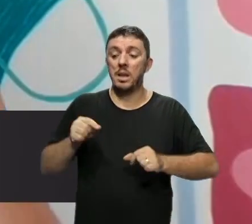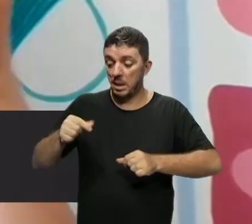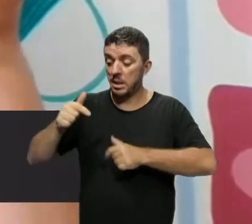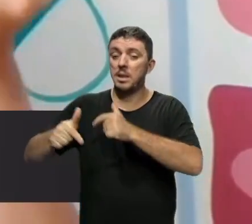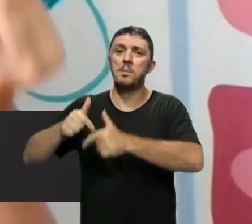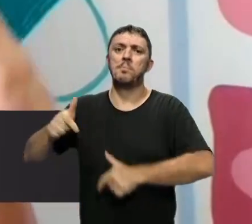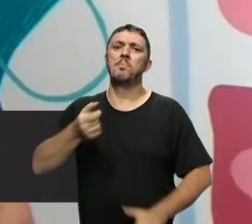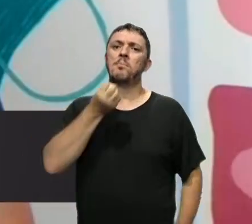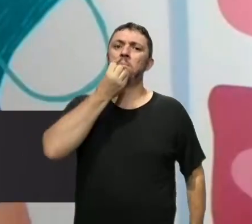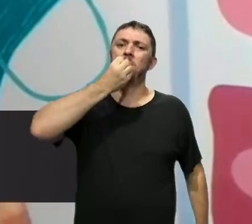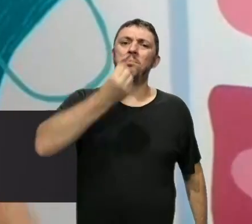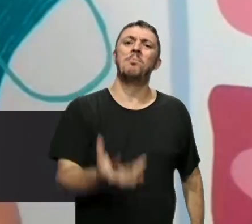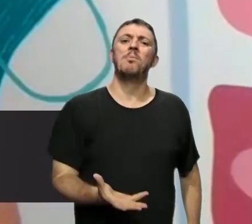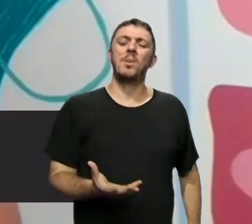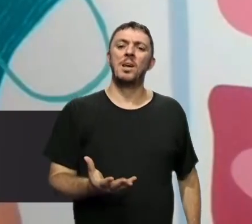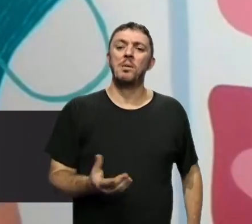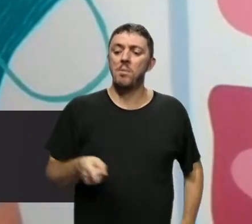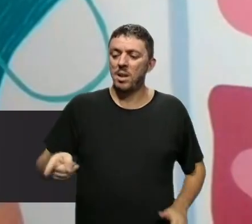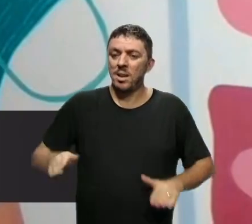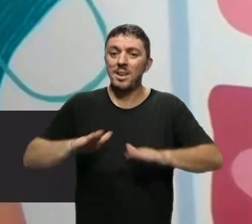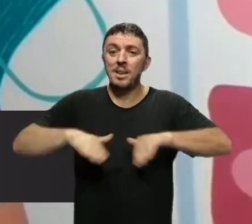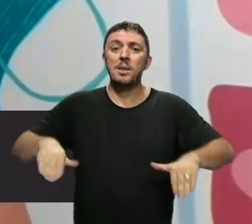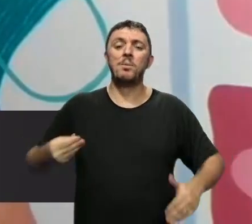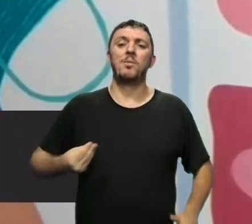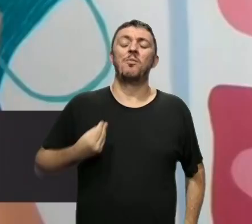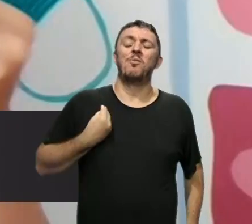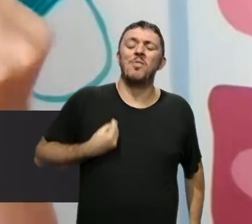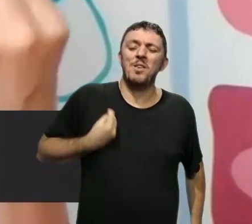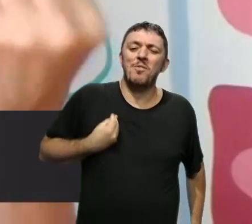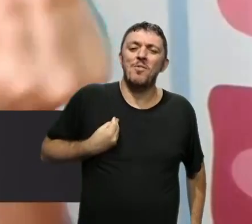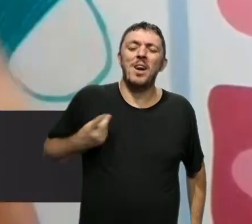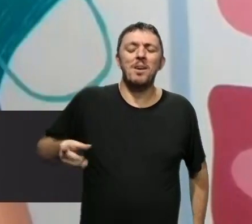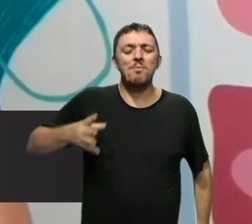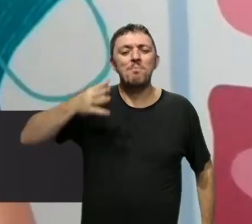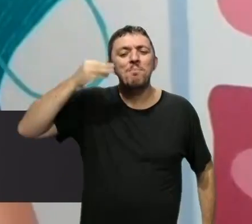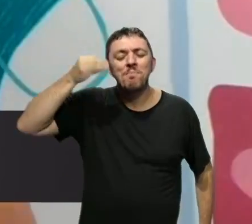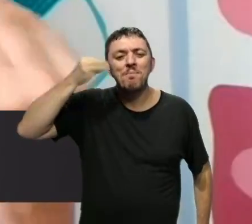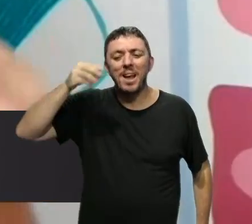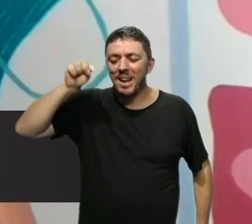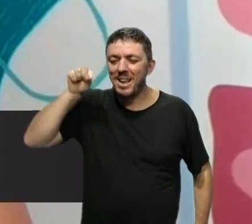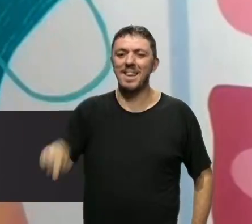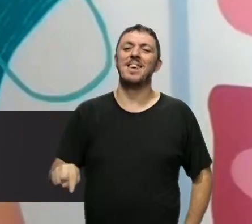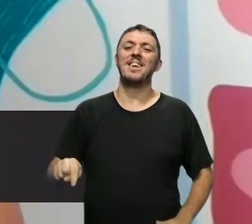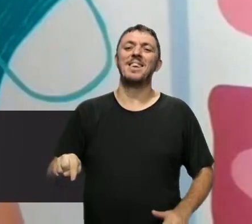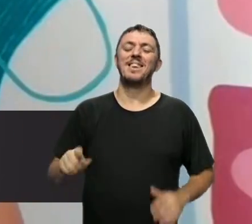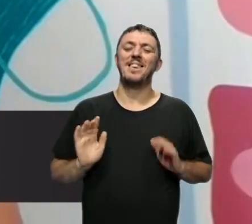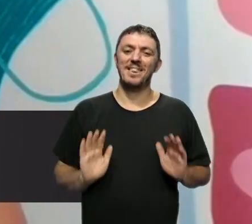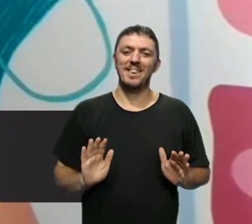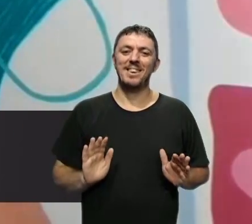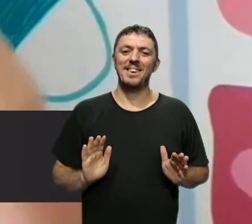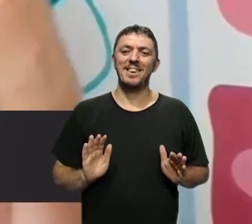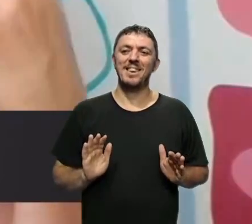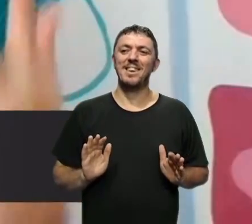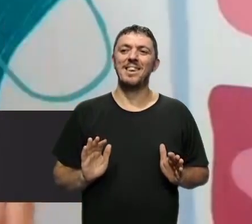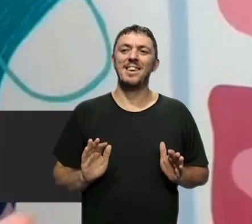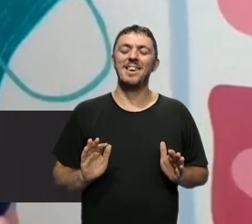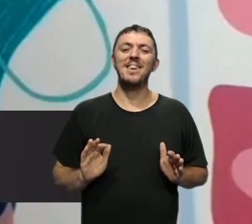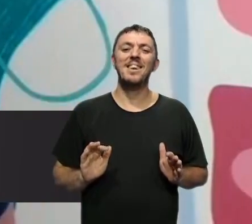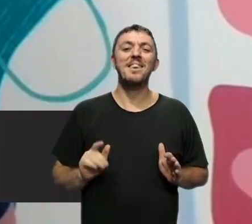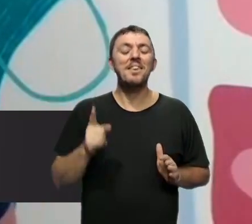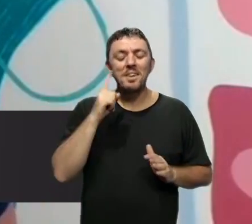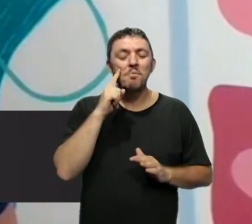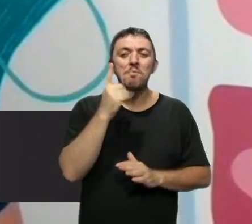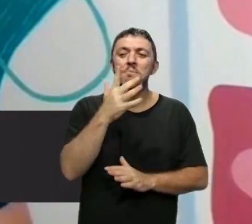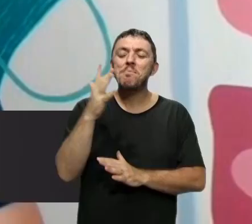feito, para a criança viver essa experiência e para que todo mundo coopere, né, para que